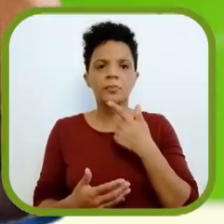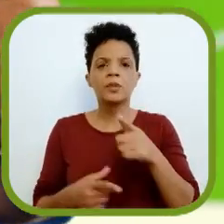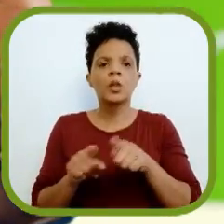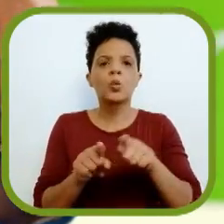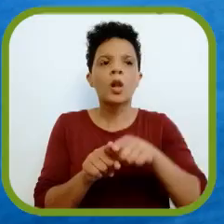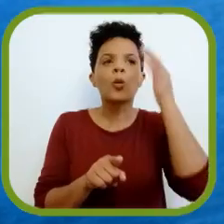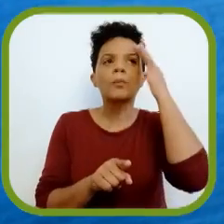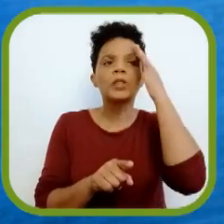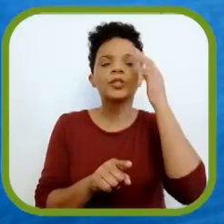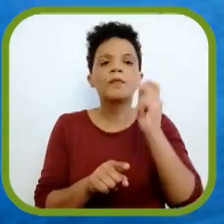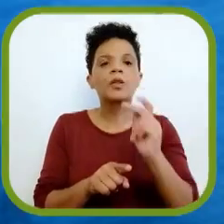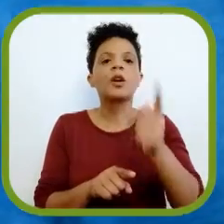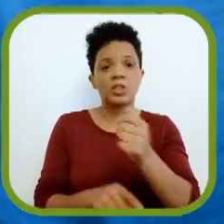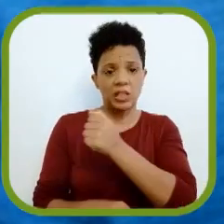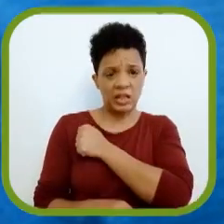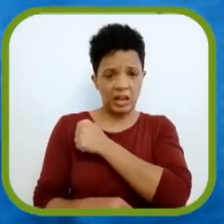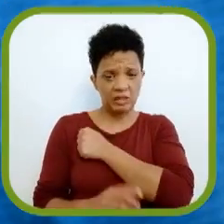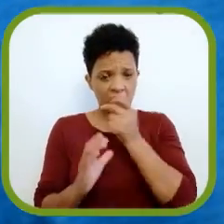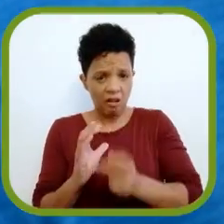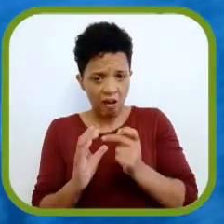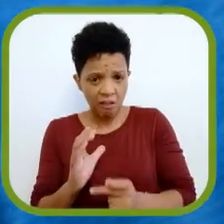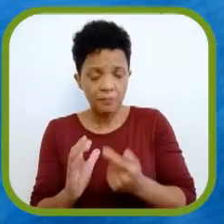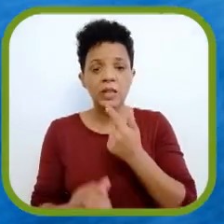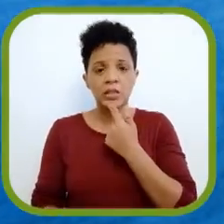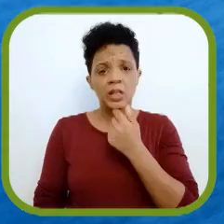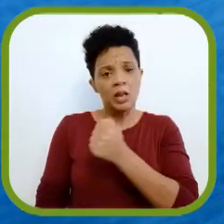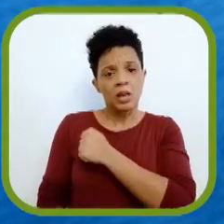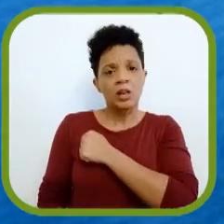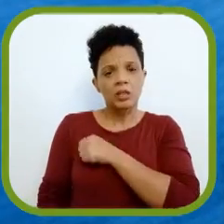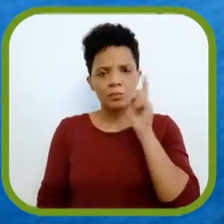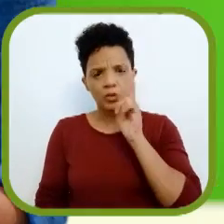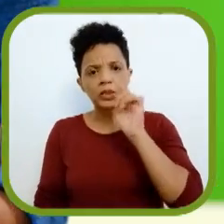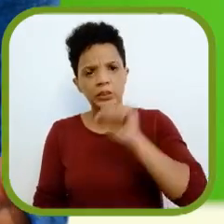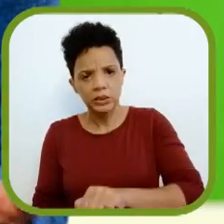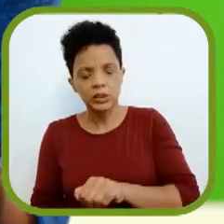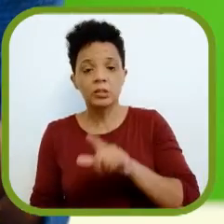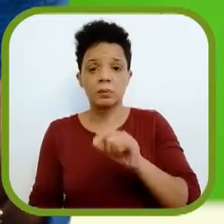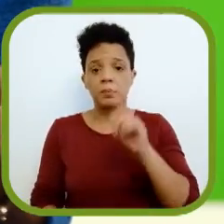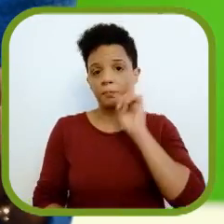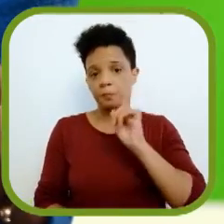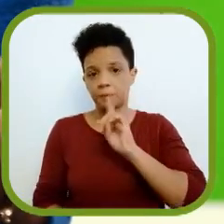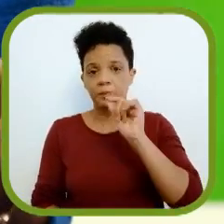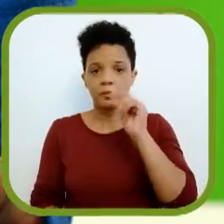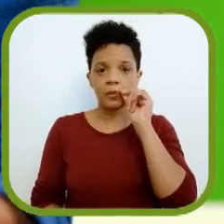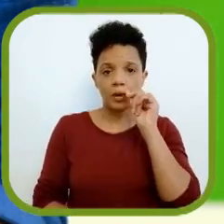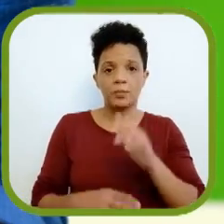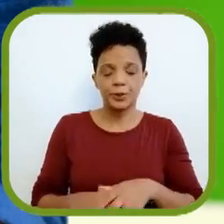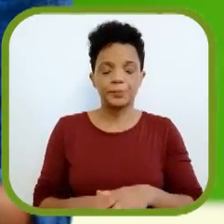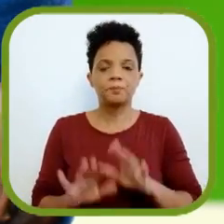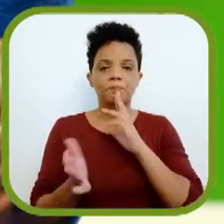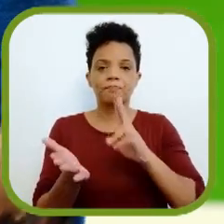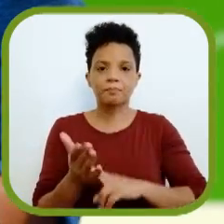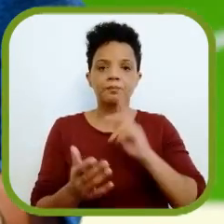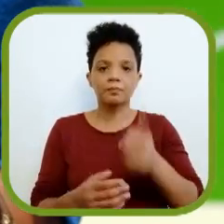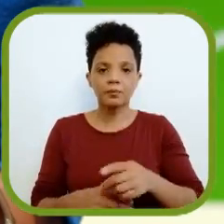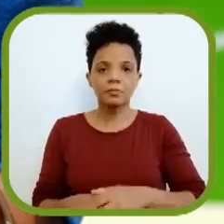o que é que nós vamos fazer a estas competências? Ficam em casa, não quero dizer que o espaço da casa não seja muito importante, mas se é importante para as mulheres, também é para os homens.